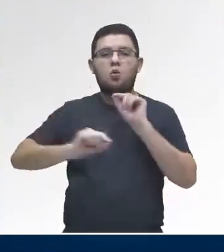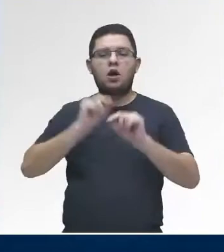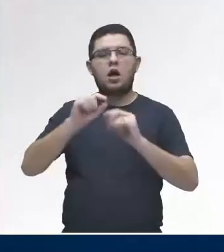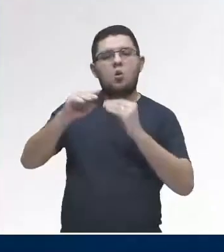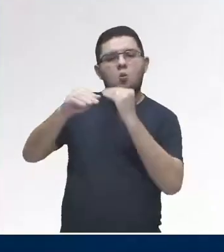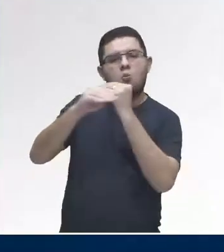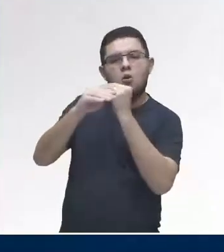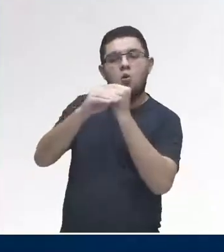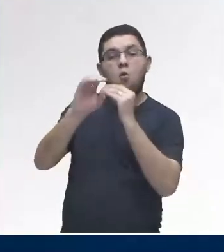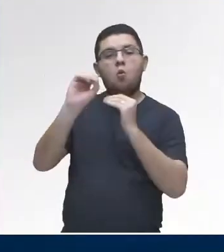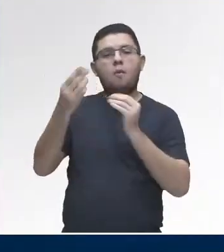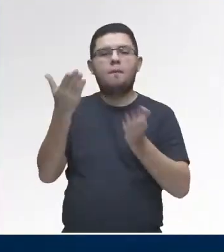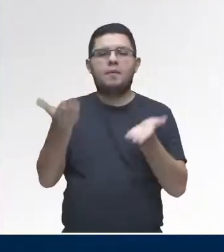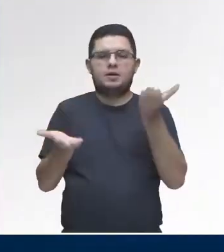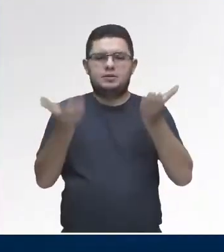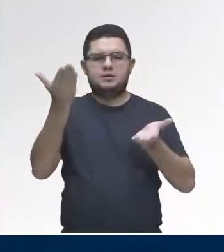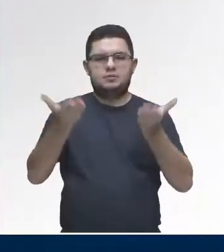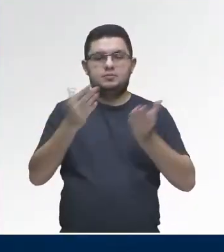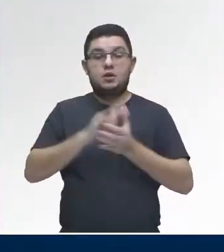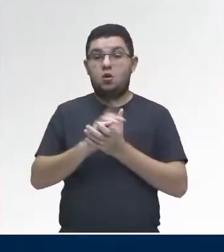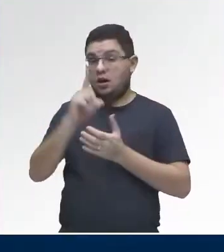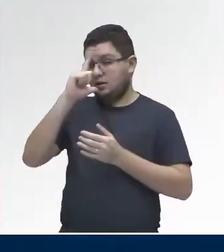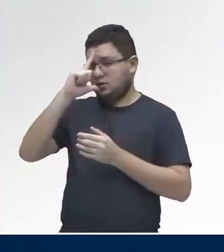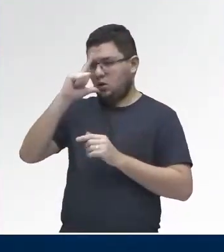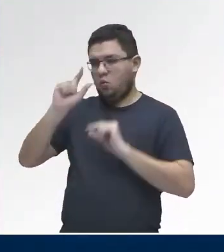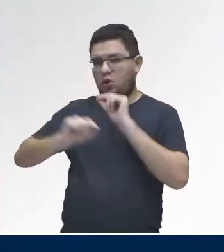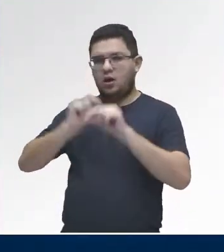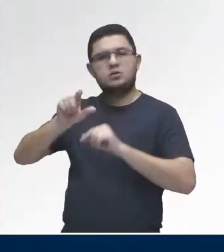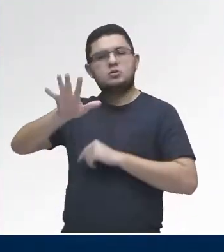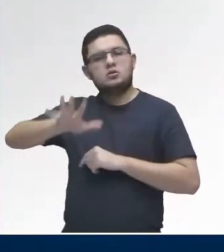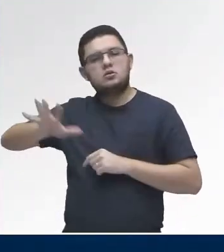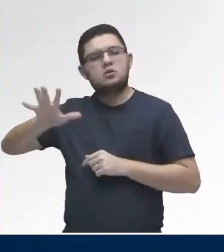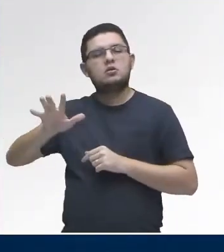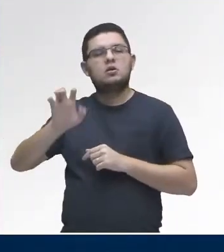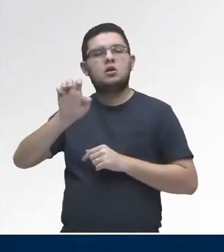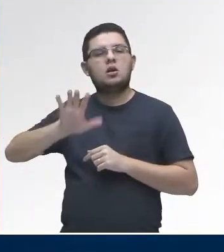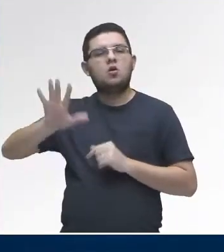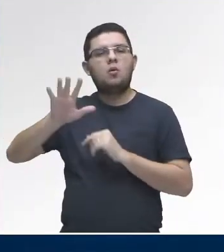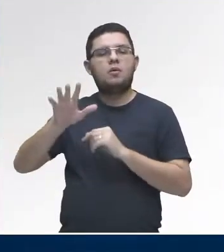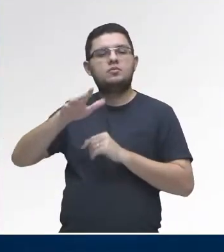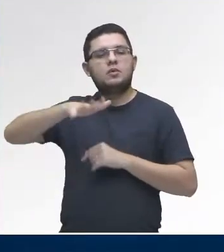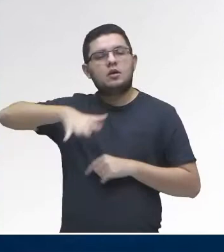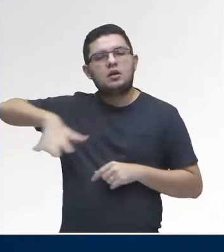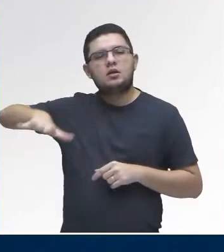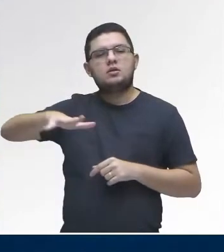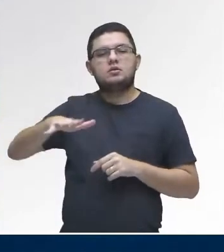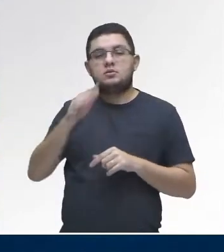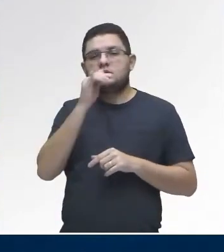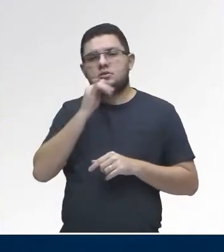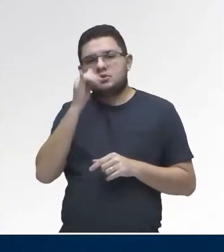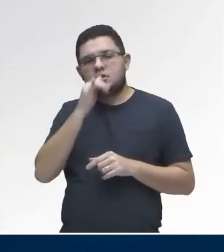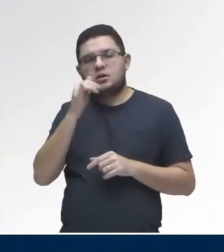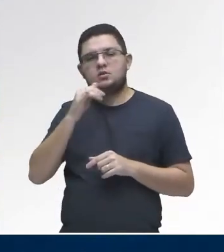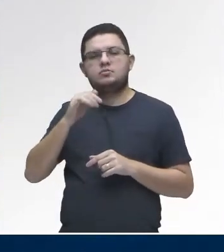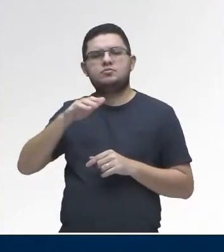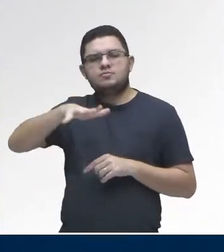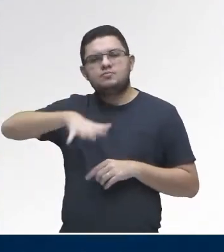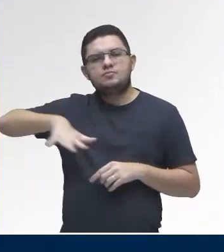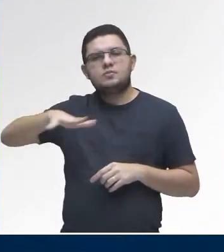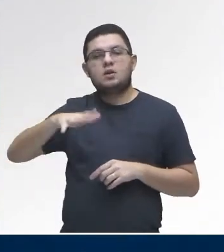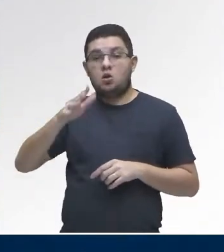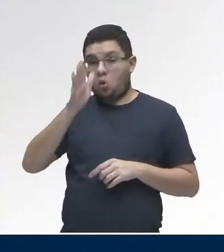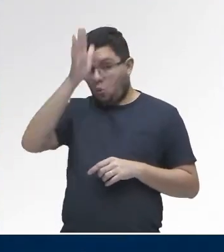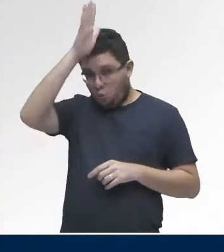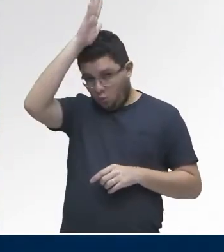língua indo-europeia, do ramo itálico, originalmente falada no Lácio, a região do entorno da cidade de Roma. Quando falamos em igualar